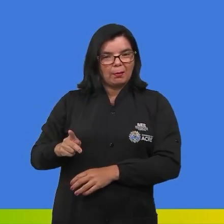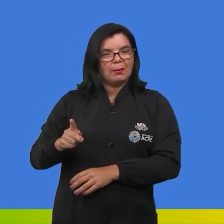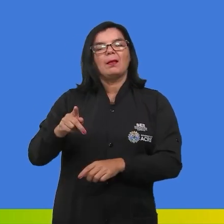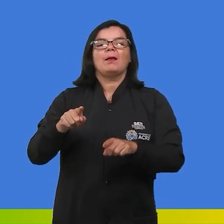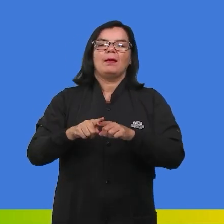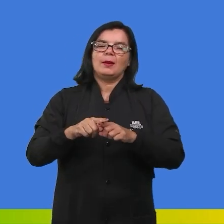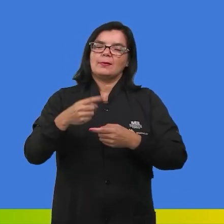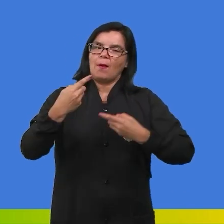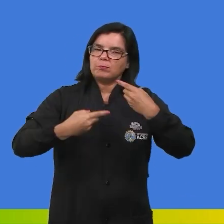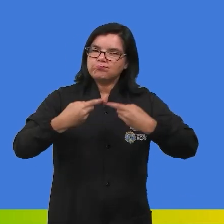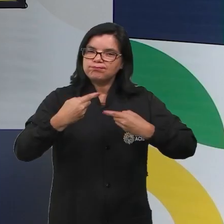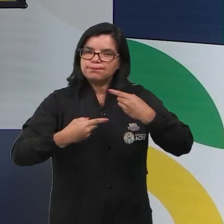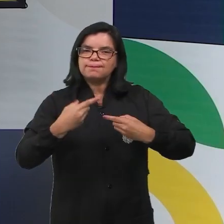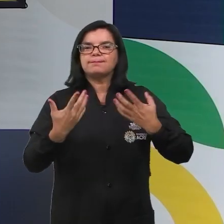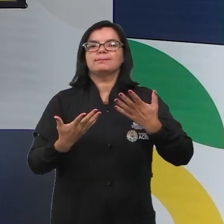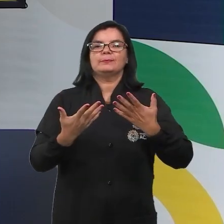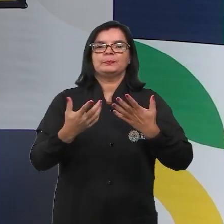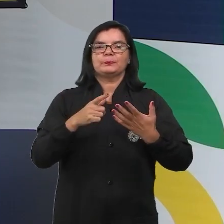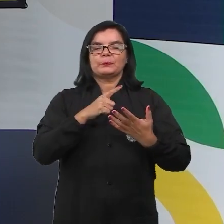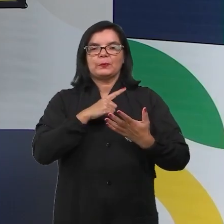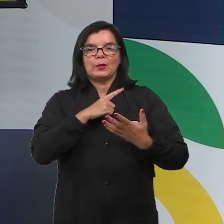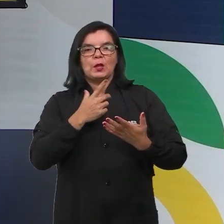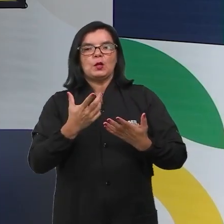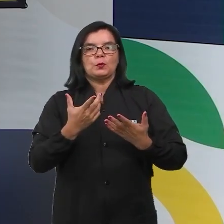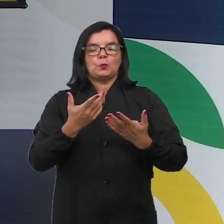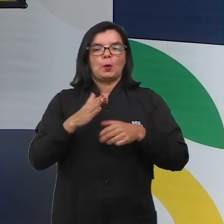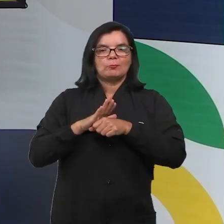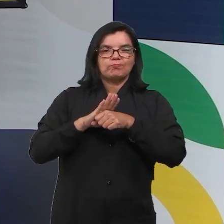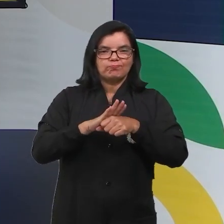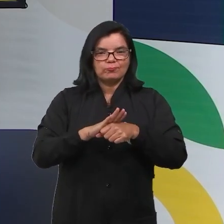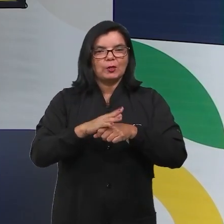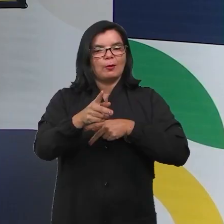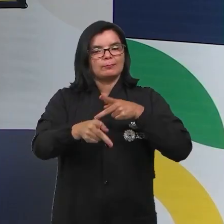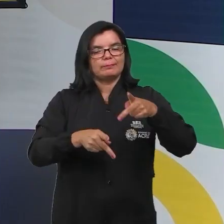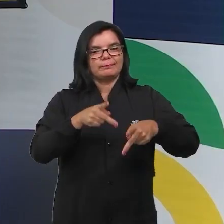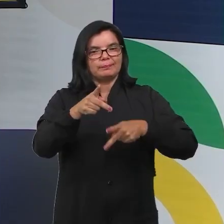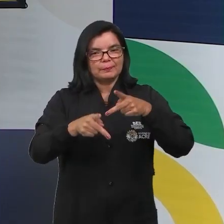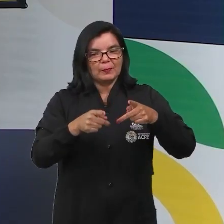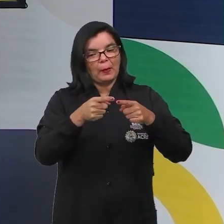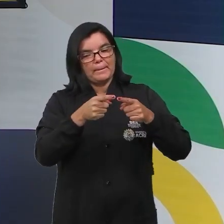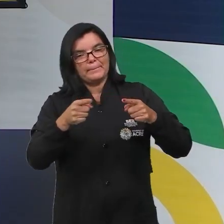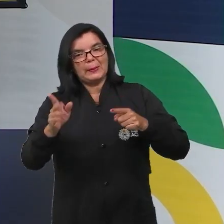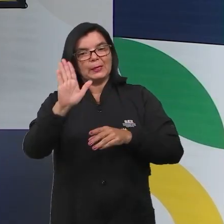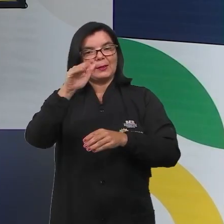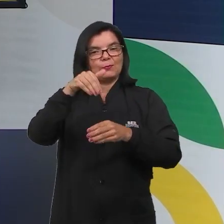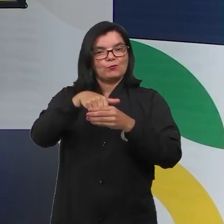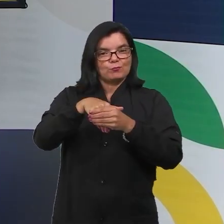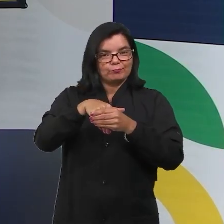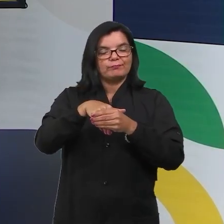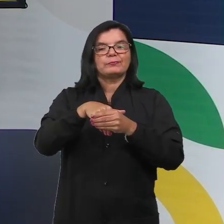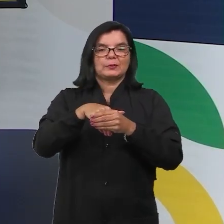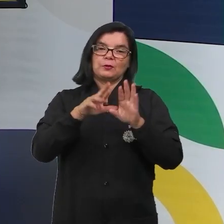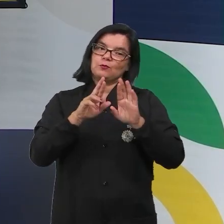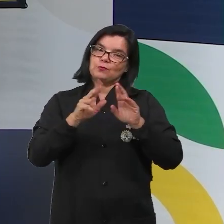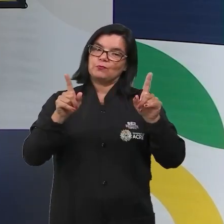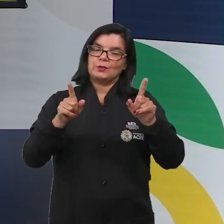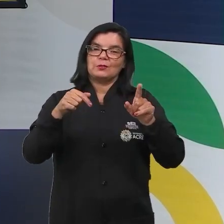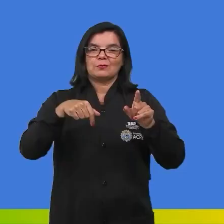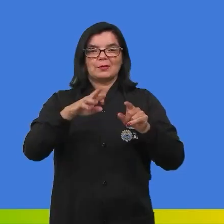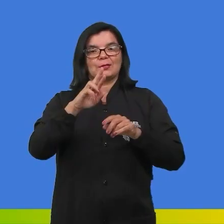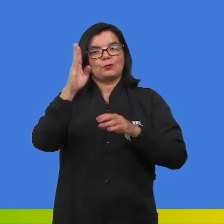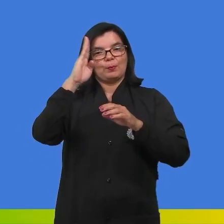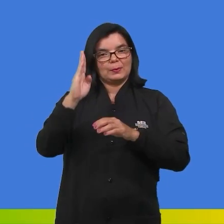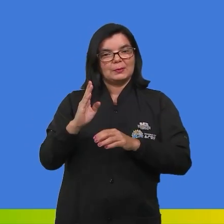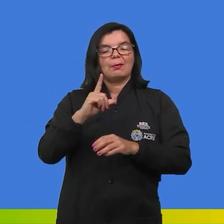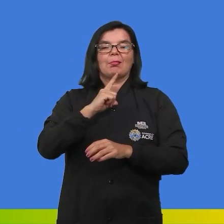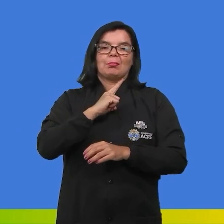e sempre rola um engajamento grande da população em períodos de eleições, né? Não diferente aqui do Brasil, sempre tem